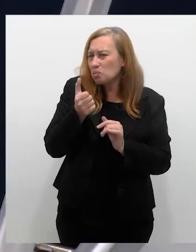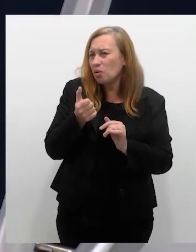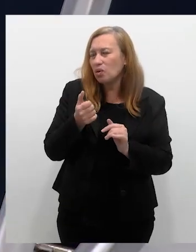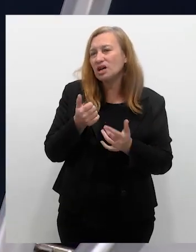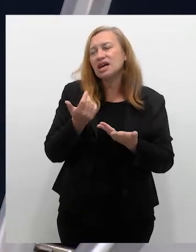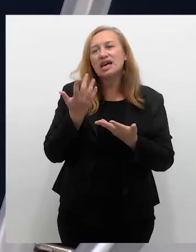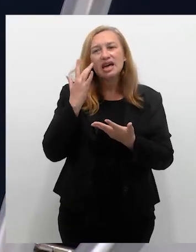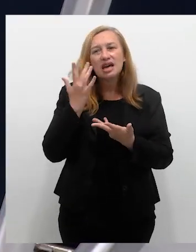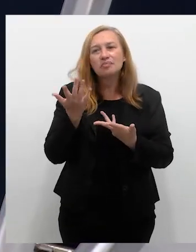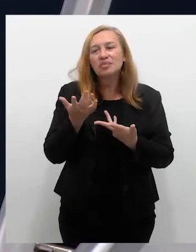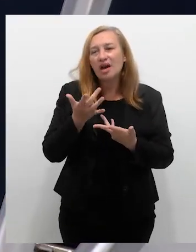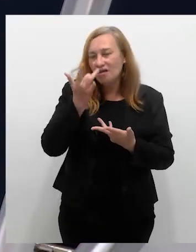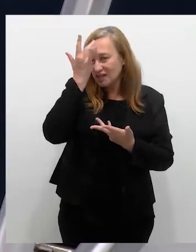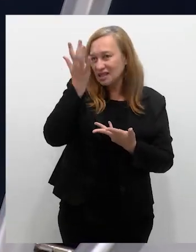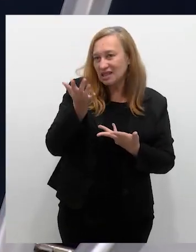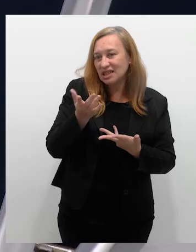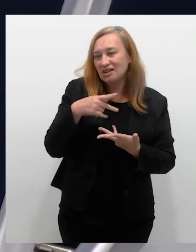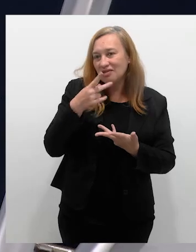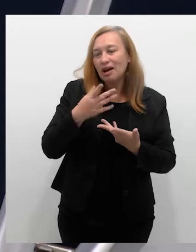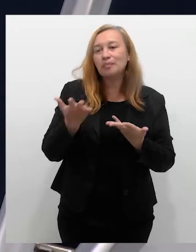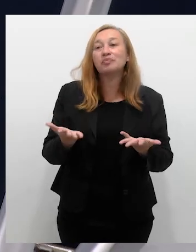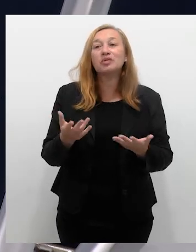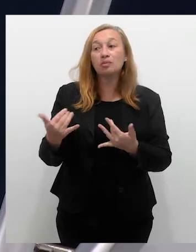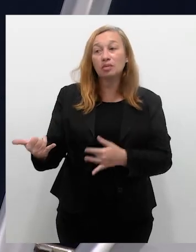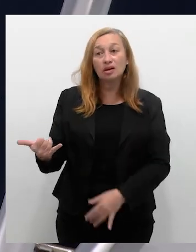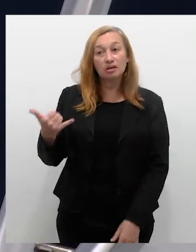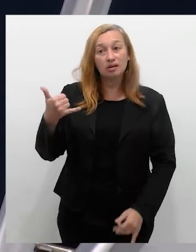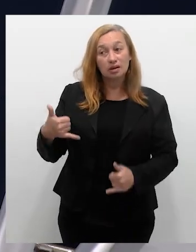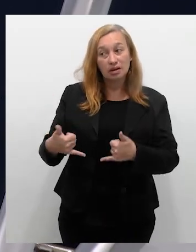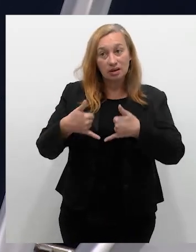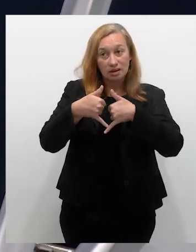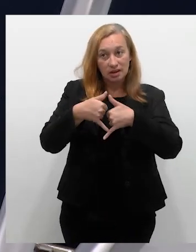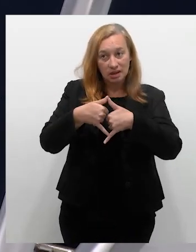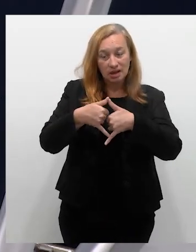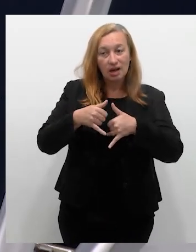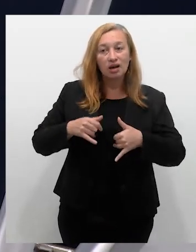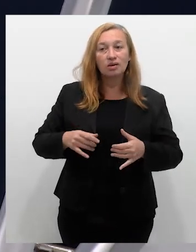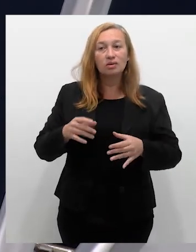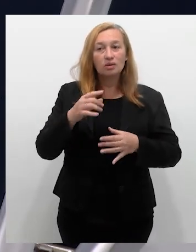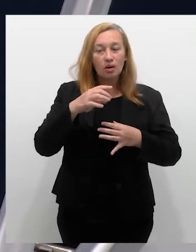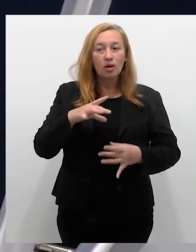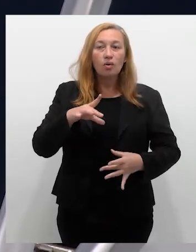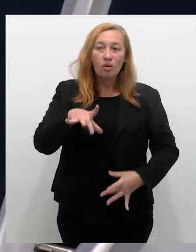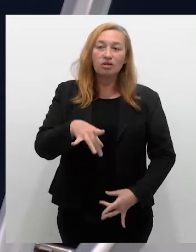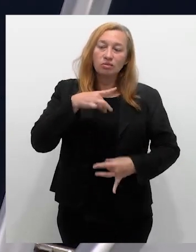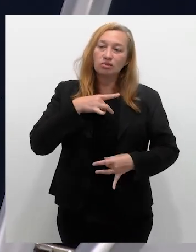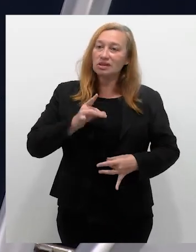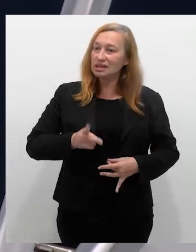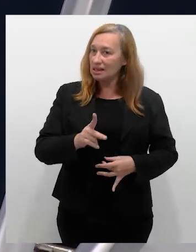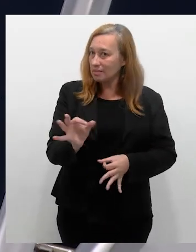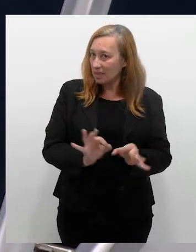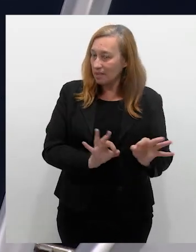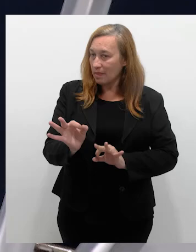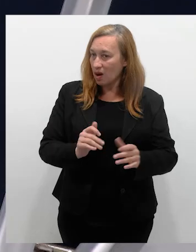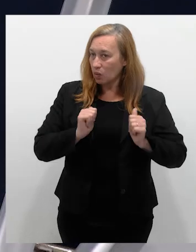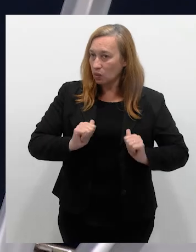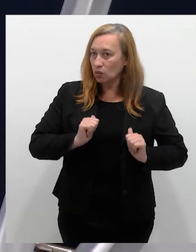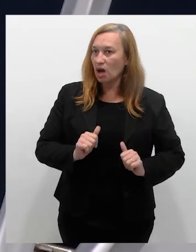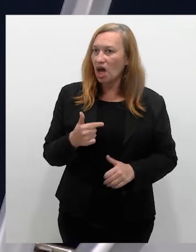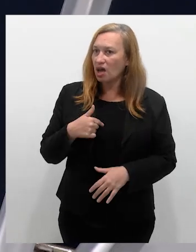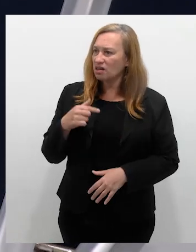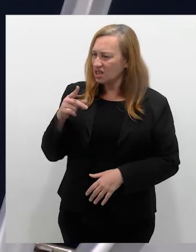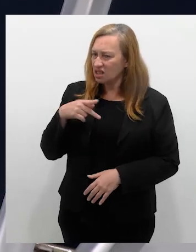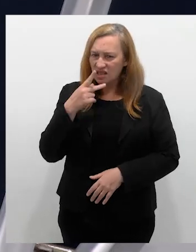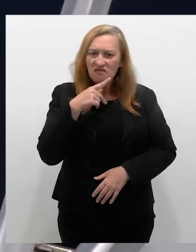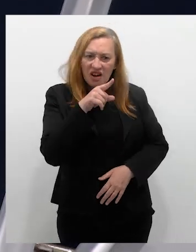é uma facilidade para sotaque. Sim. Daí quando me ligaram, né, voltando ao ator tá sempre preparado, daí falaram, Simone, você fala